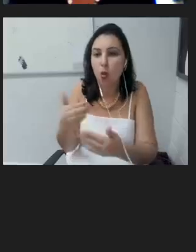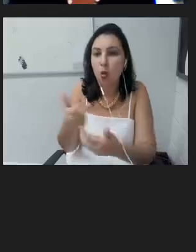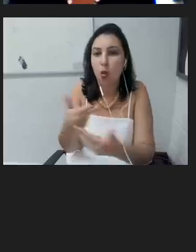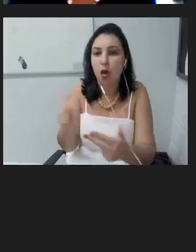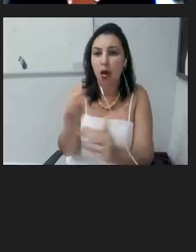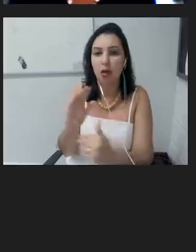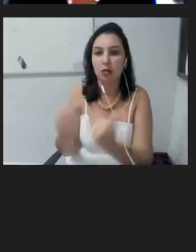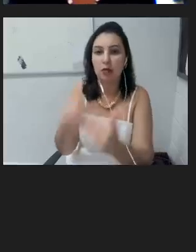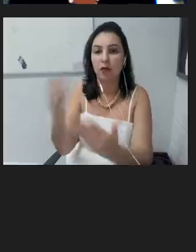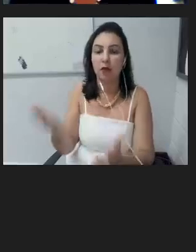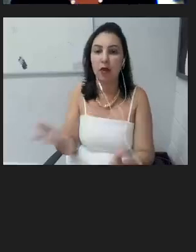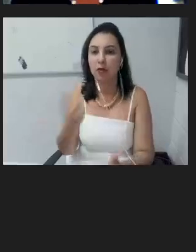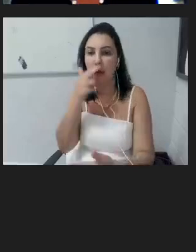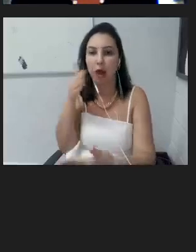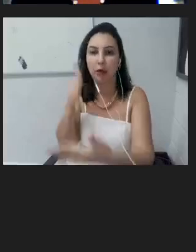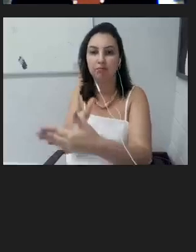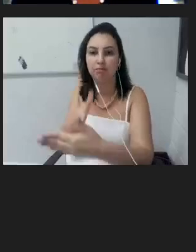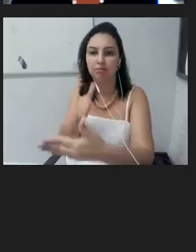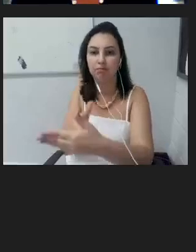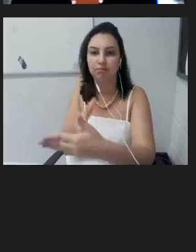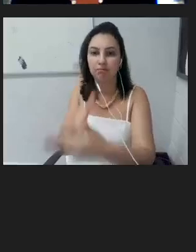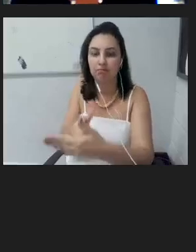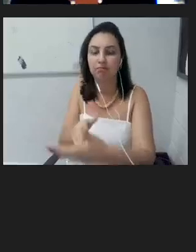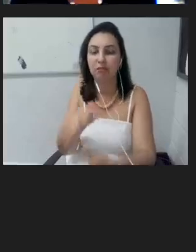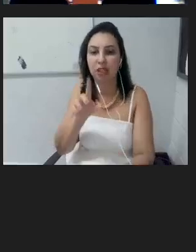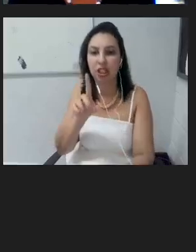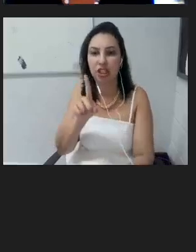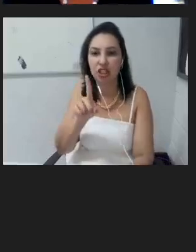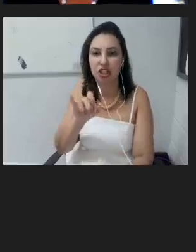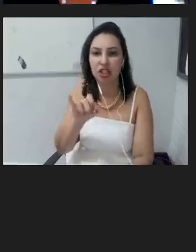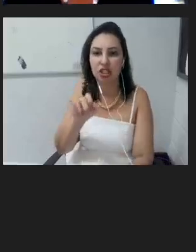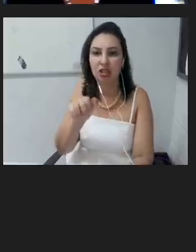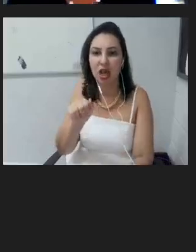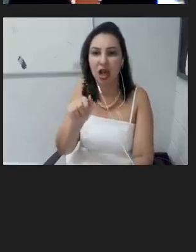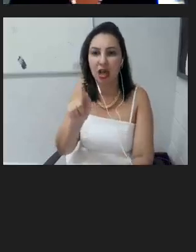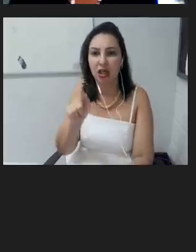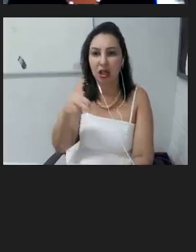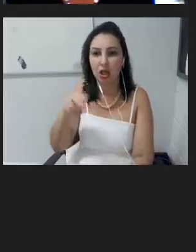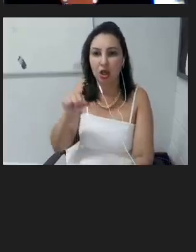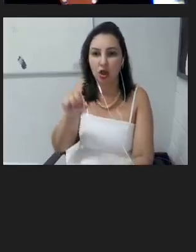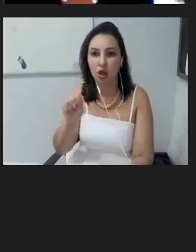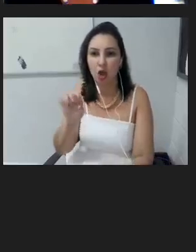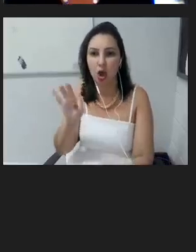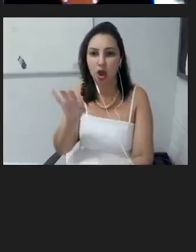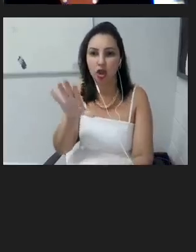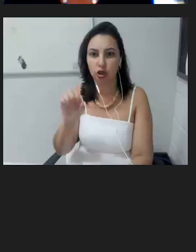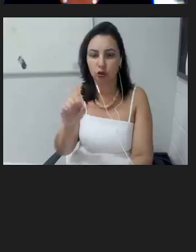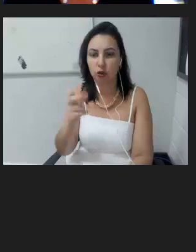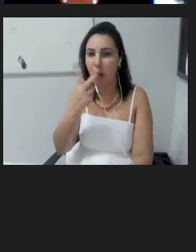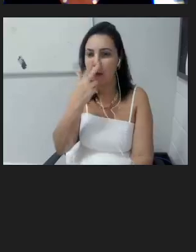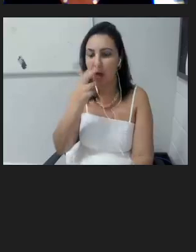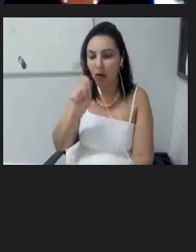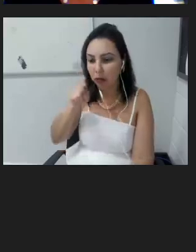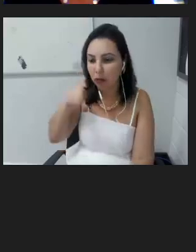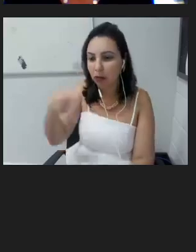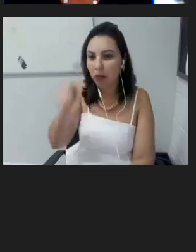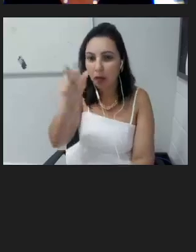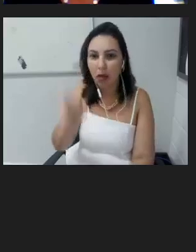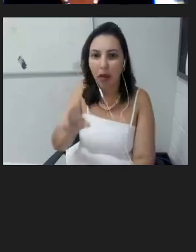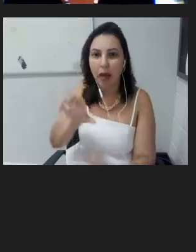desenvolvimento. Esse diagnóstico, ele representando esse sujeito, esse indivíduo como um